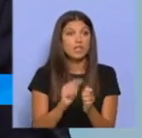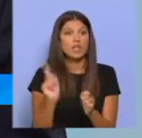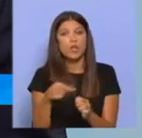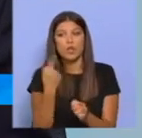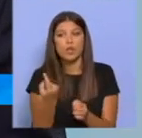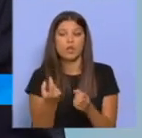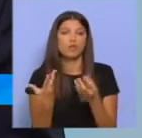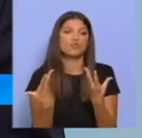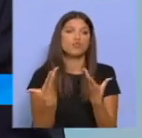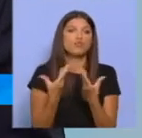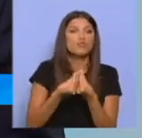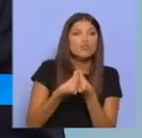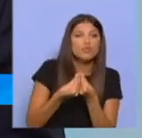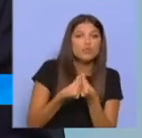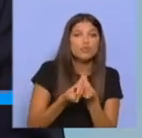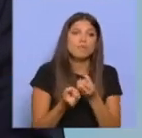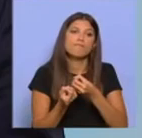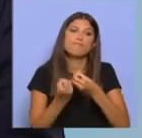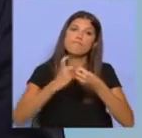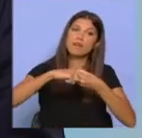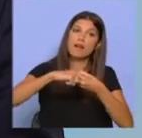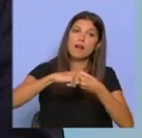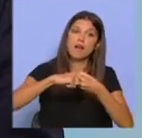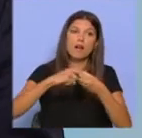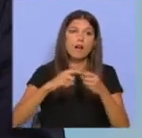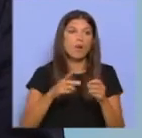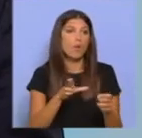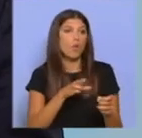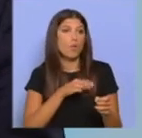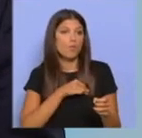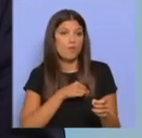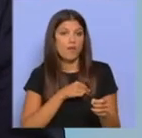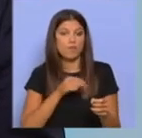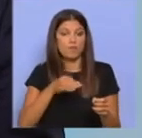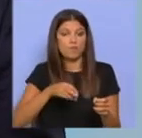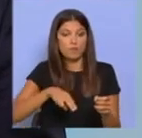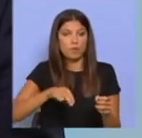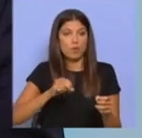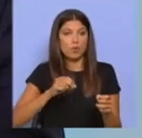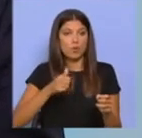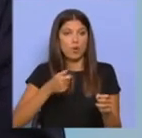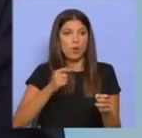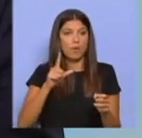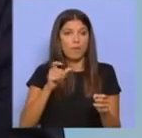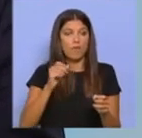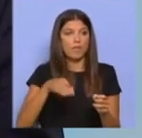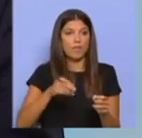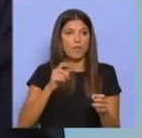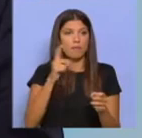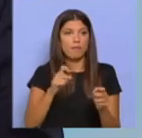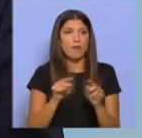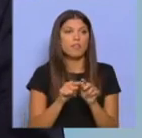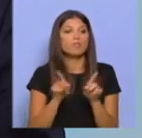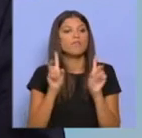subscrição que o Prémio Nobel da Paz Mohamed Yunus lançou. A subscrição é uma forma, o assinar